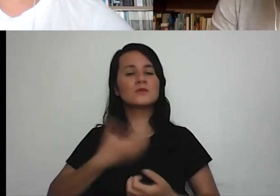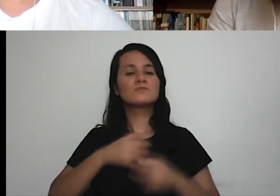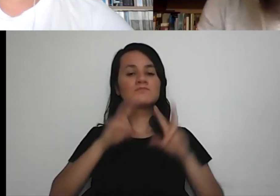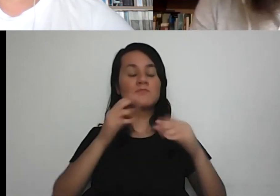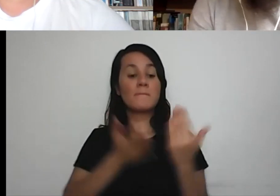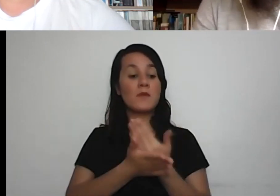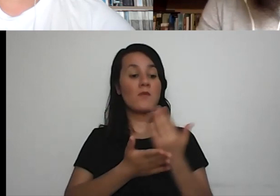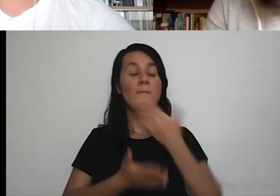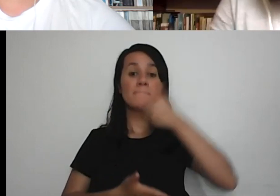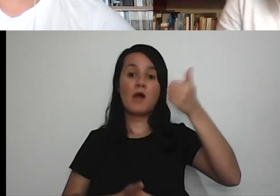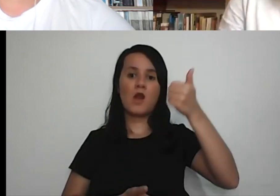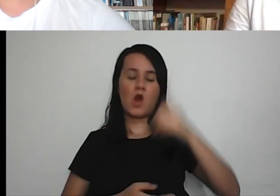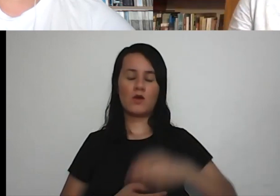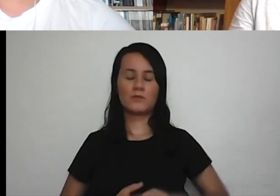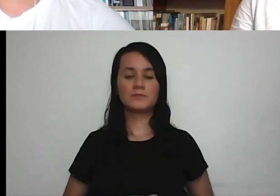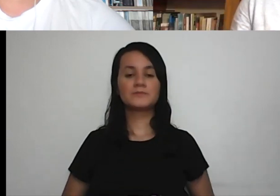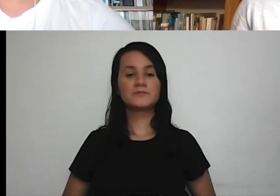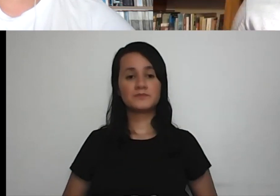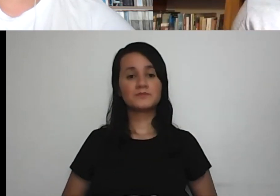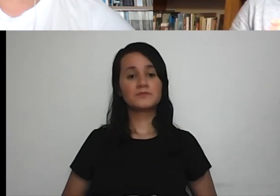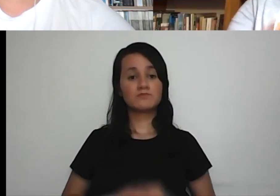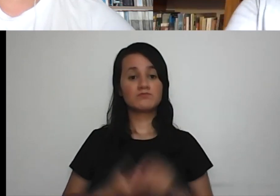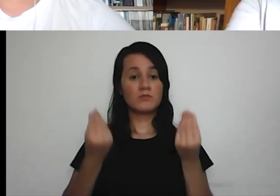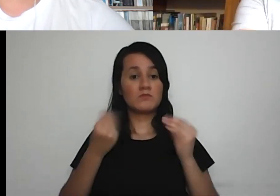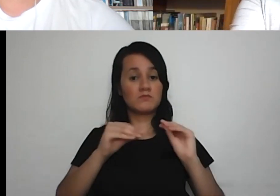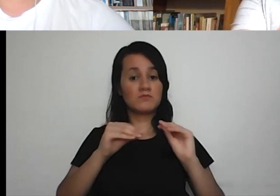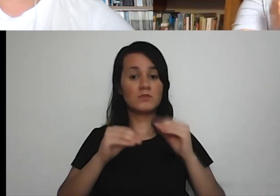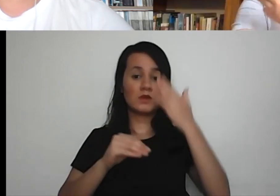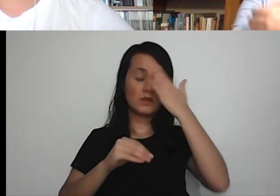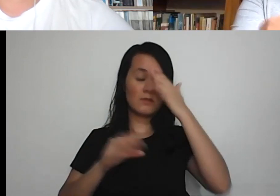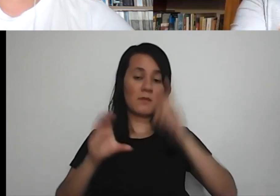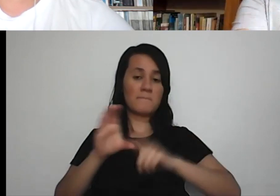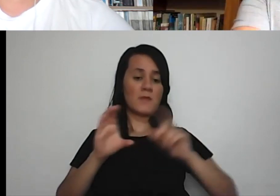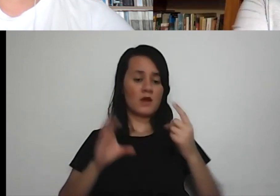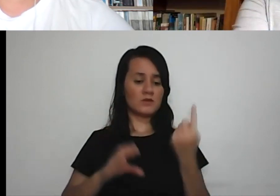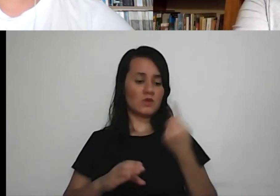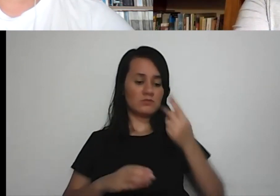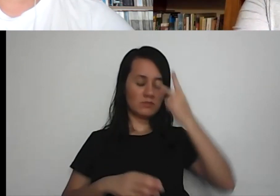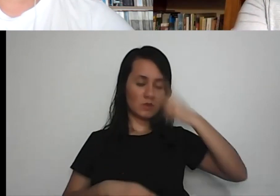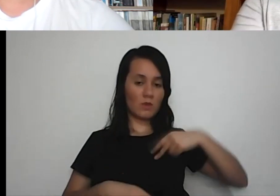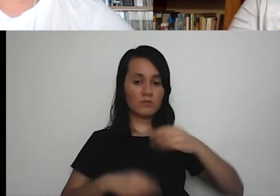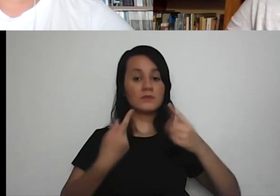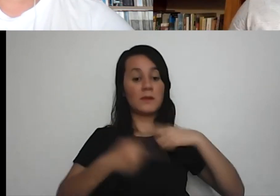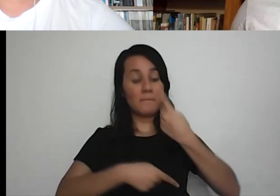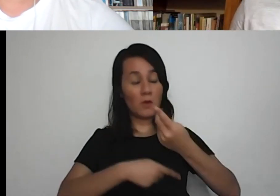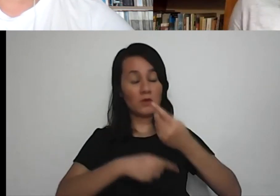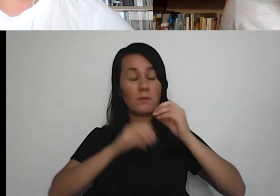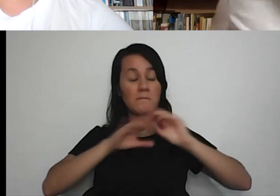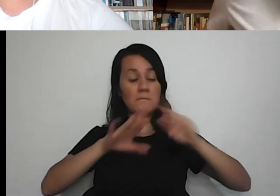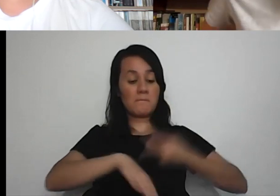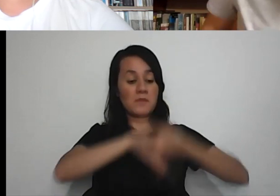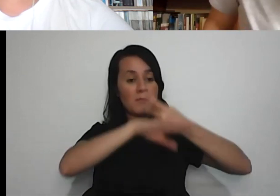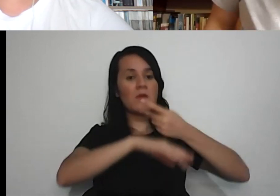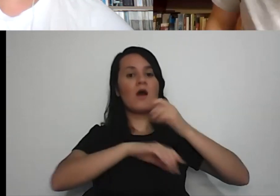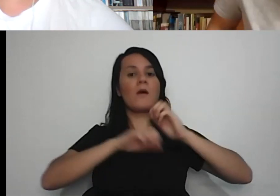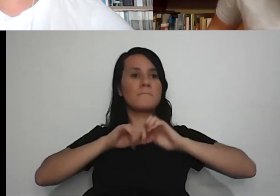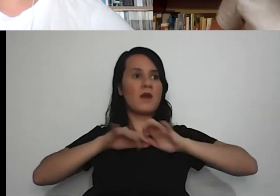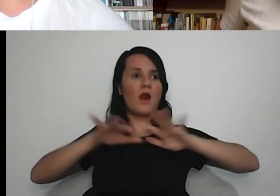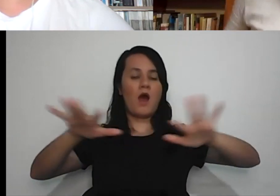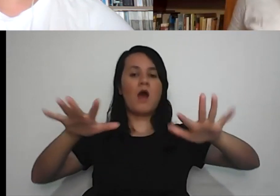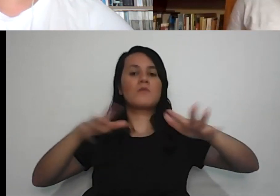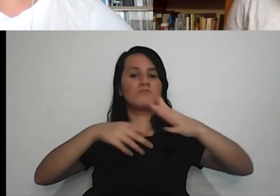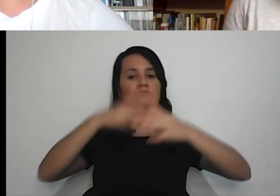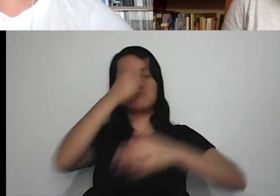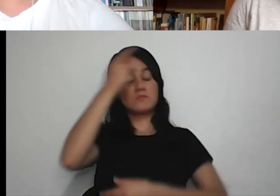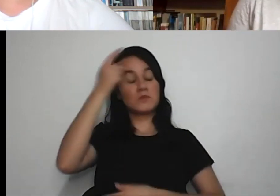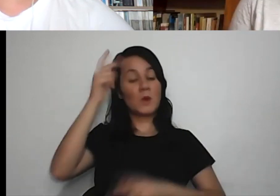livro, né, e que foi uma publicação independente, e que depois do prêmio circulou muito, né? Circulou muito por causa